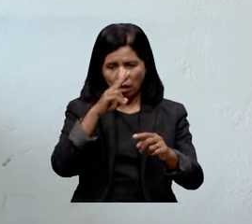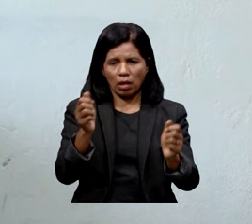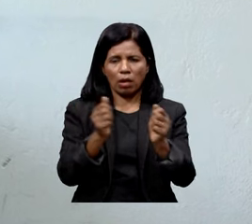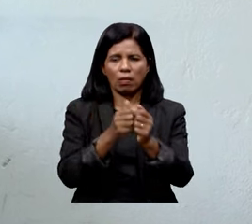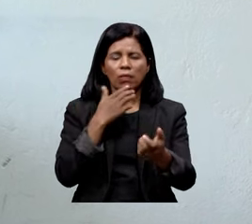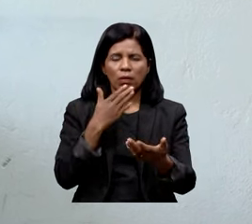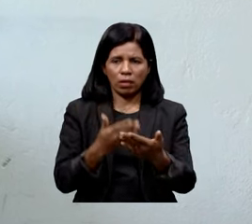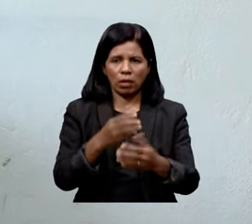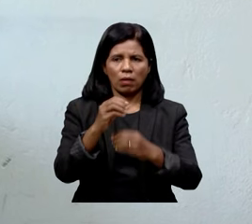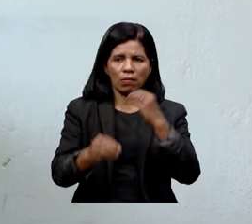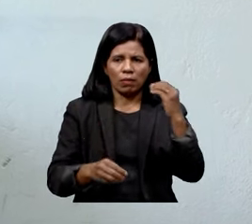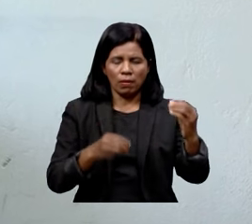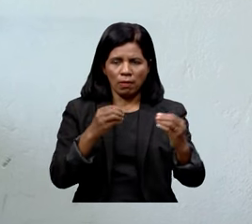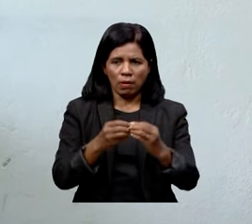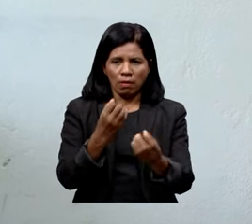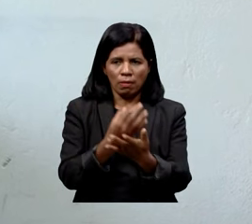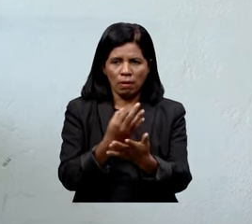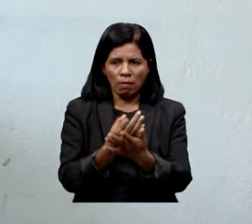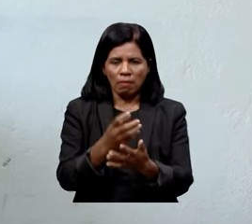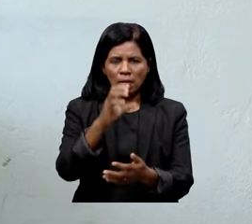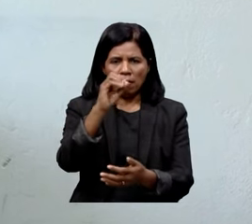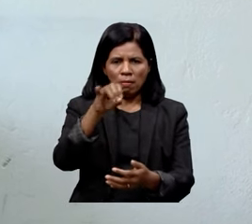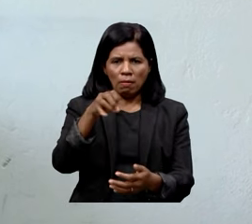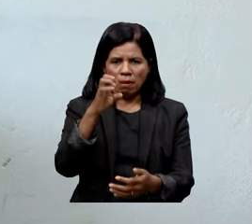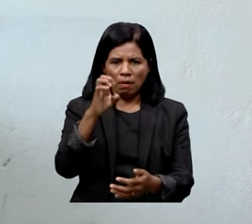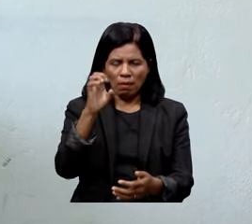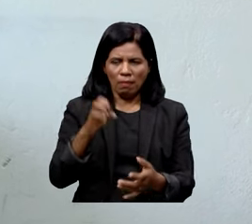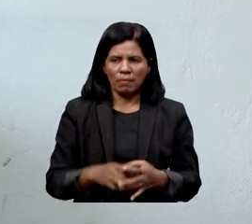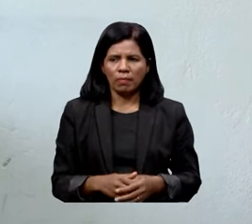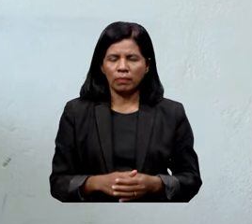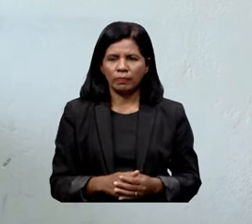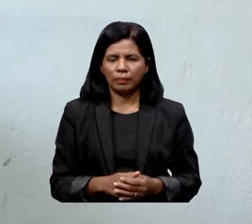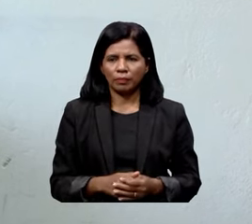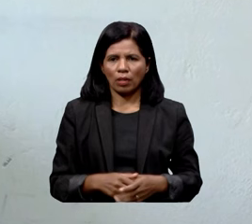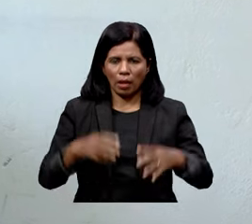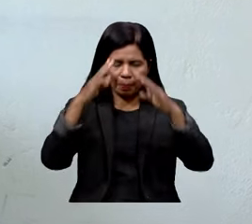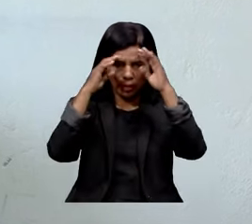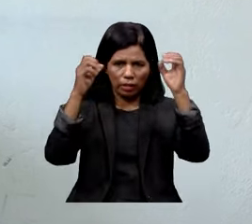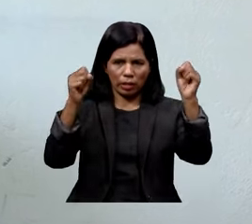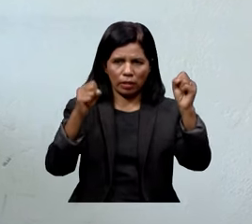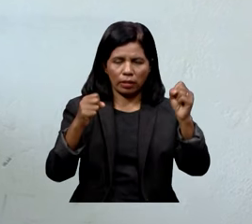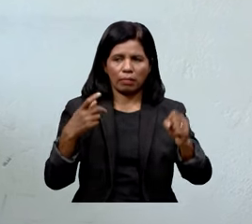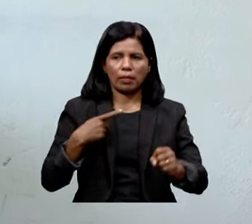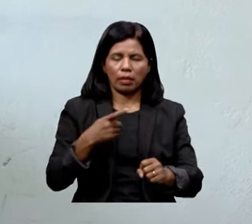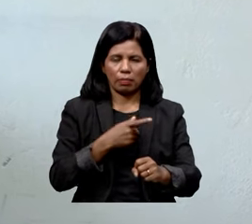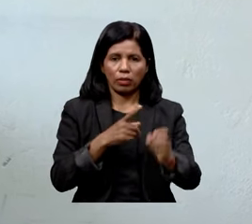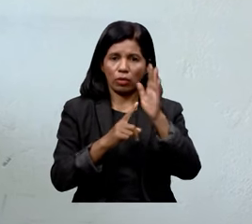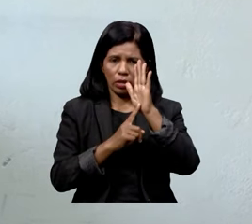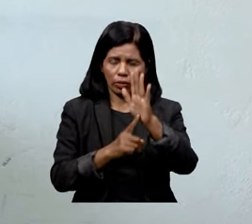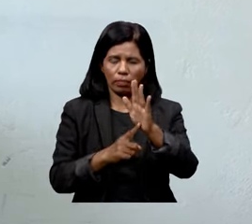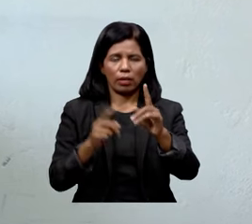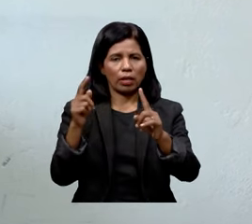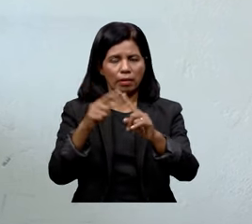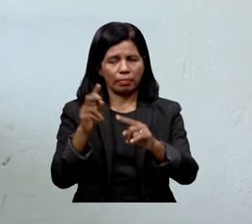konaba osamento geral nebe maka presidente parlamento hatobania terus